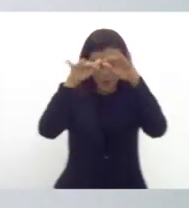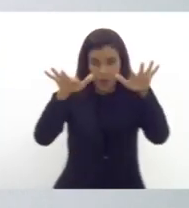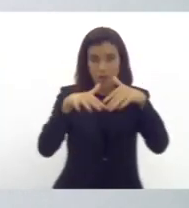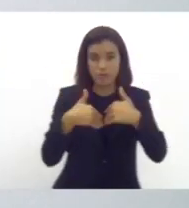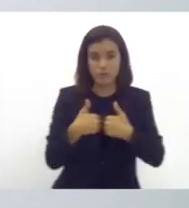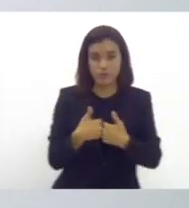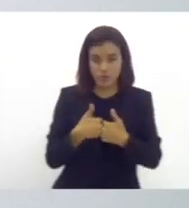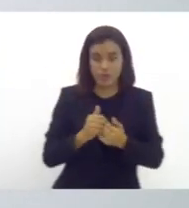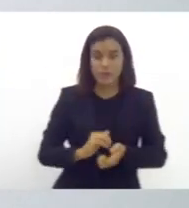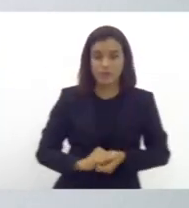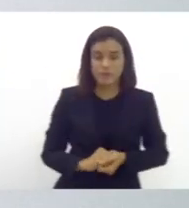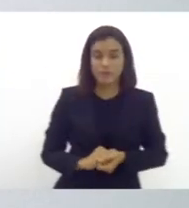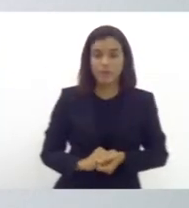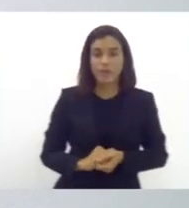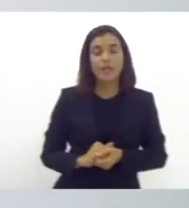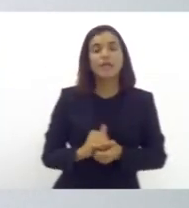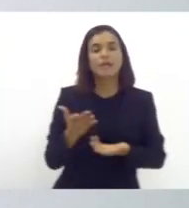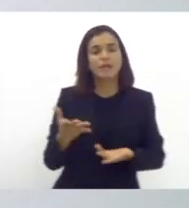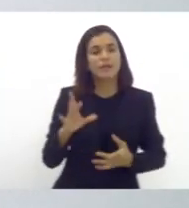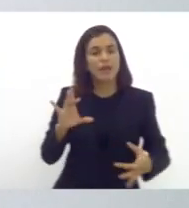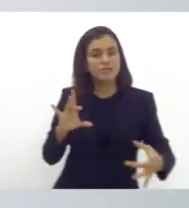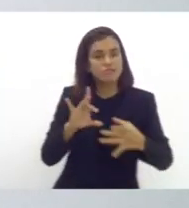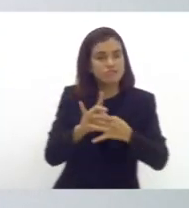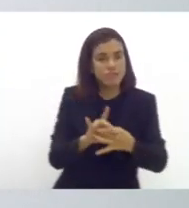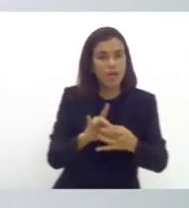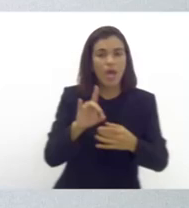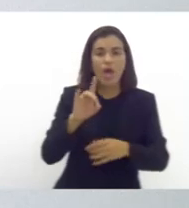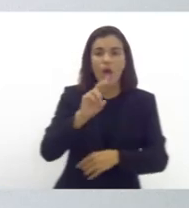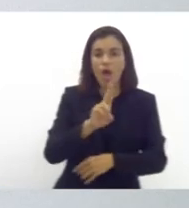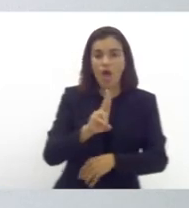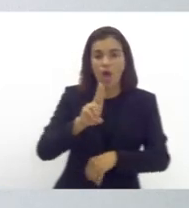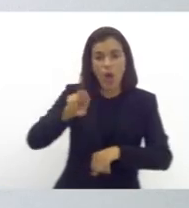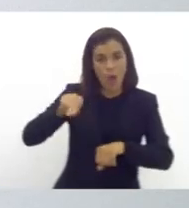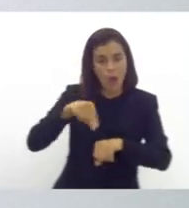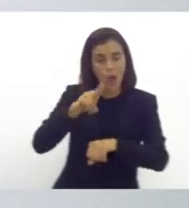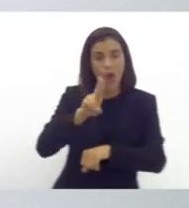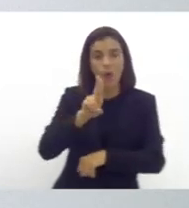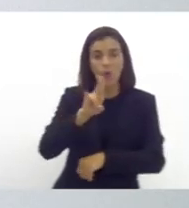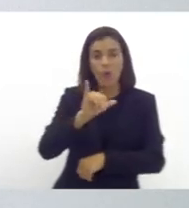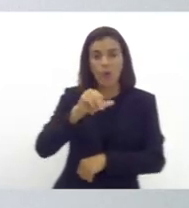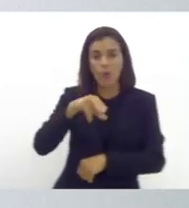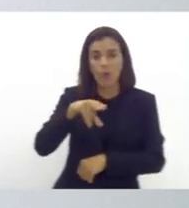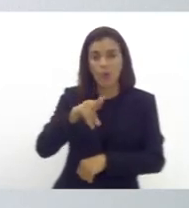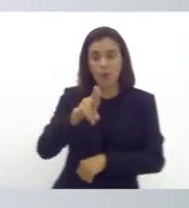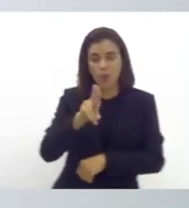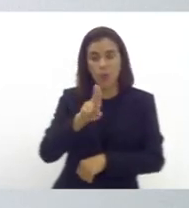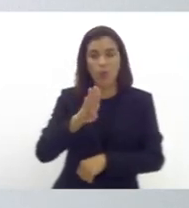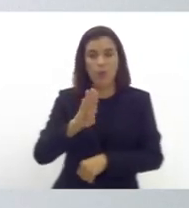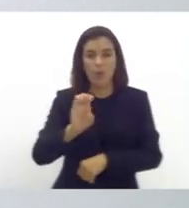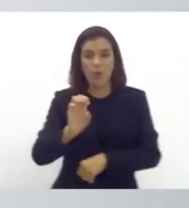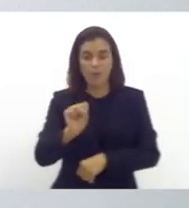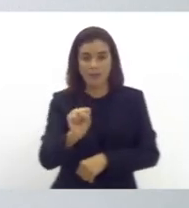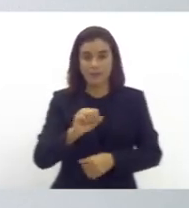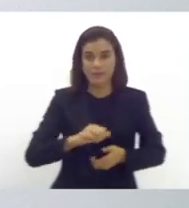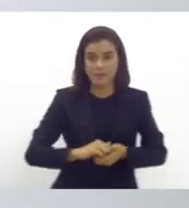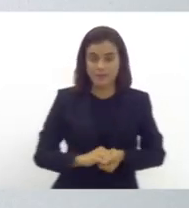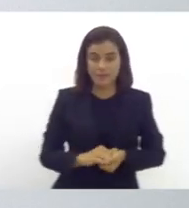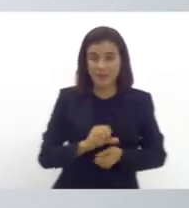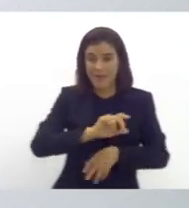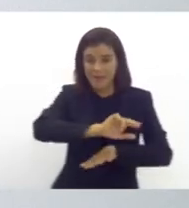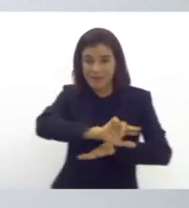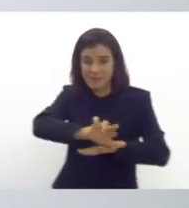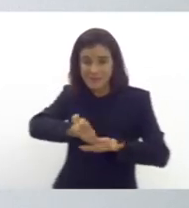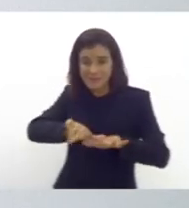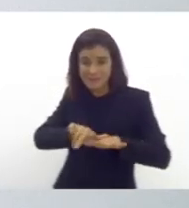autista que estão estejam ligados à União Brasileira de estudantes secundaristas a Ubes diversas clínicas